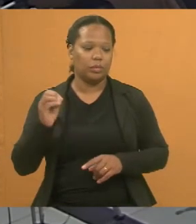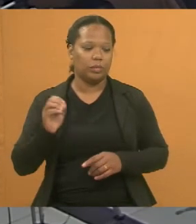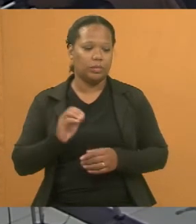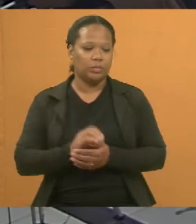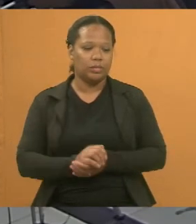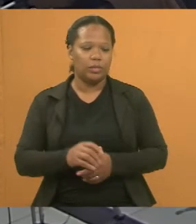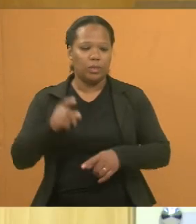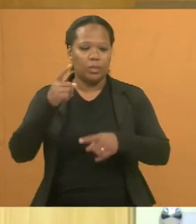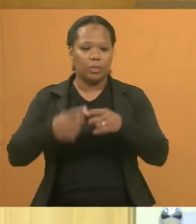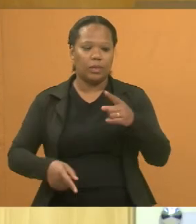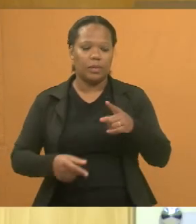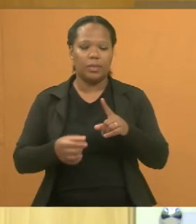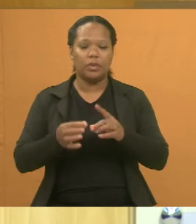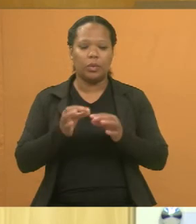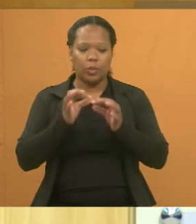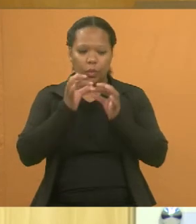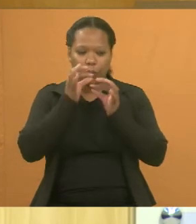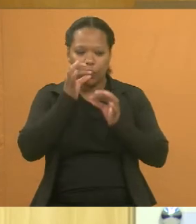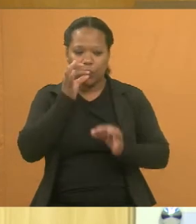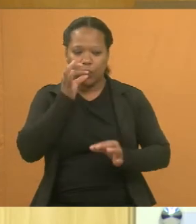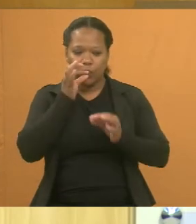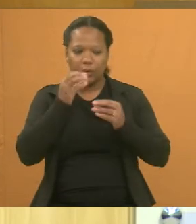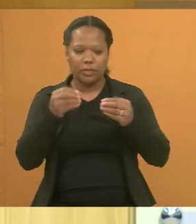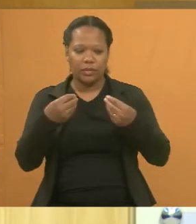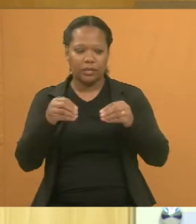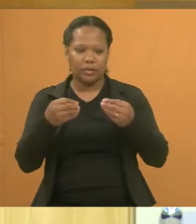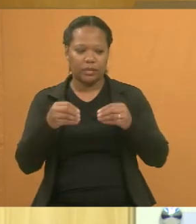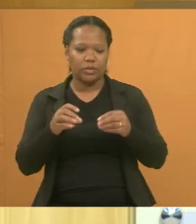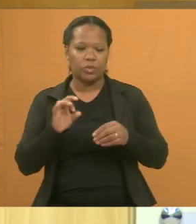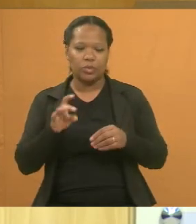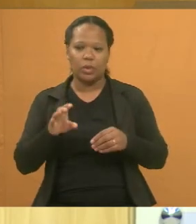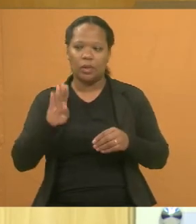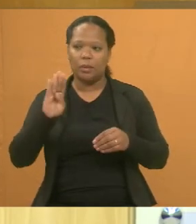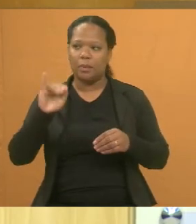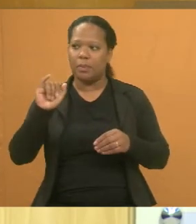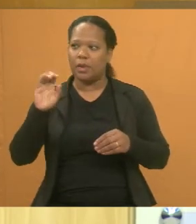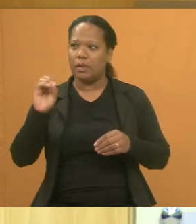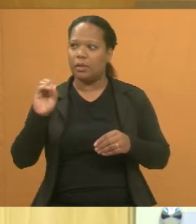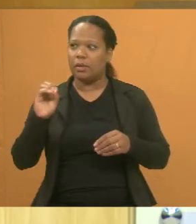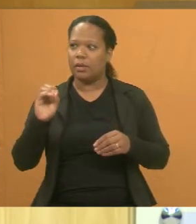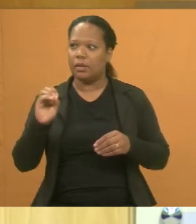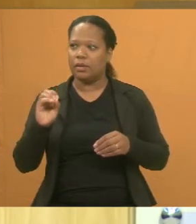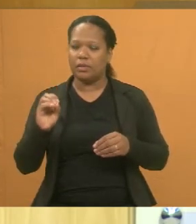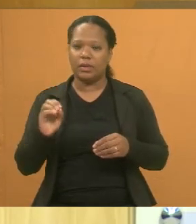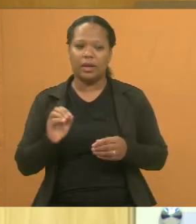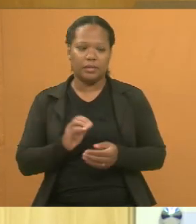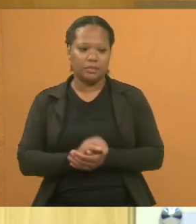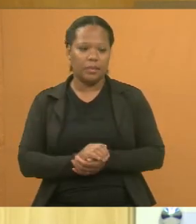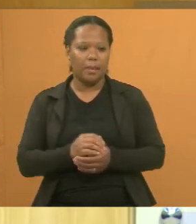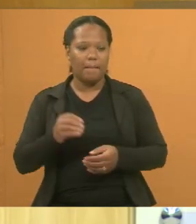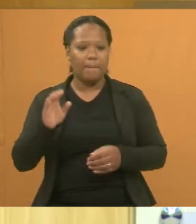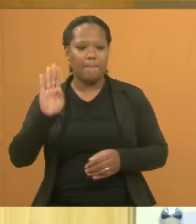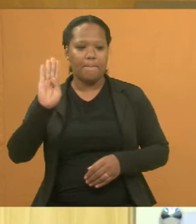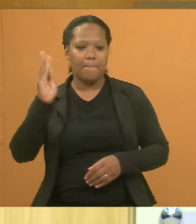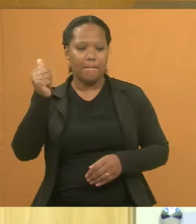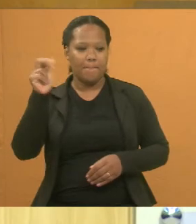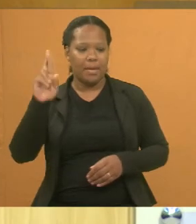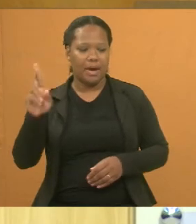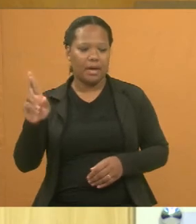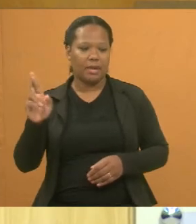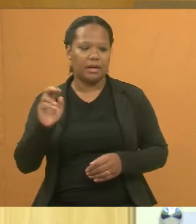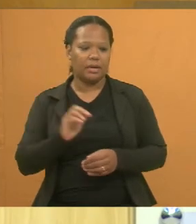canudos de plástico, exceto os biodegradáveis, em restaurantes, bares,